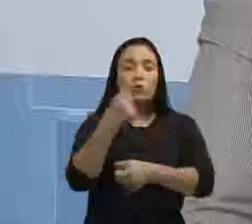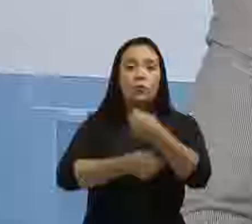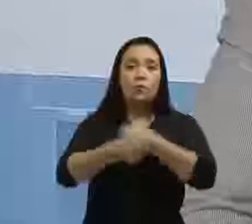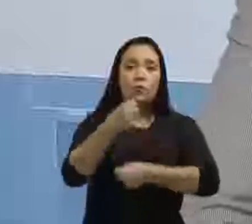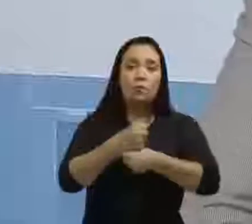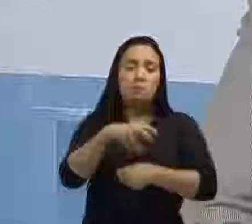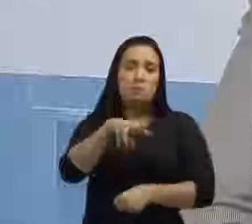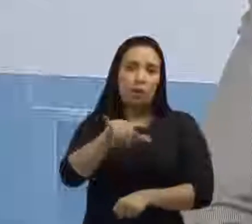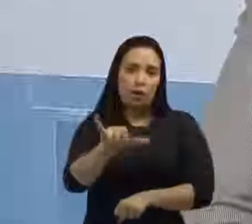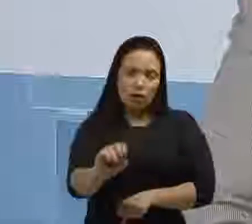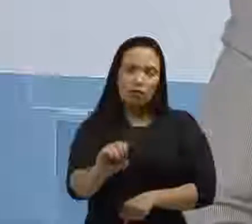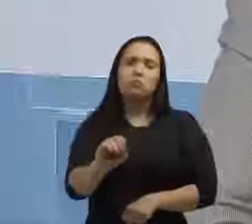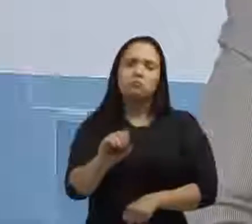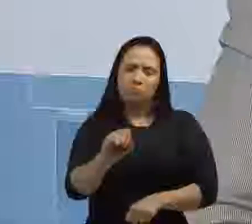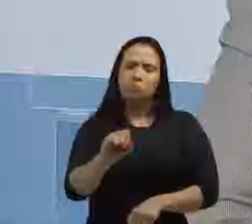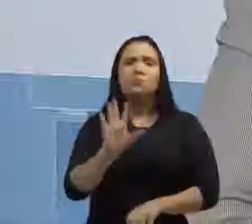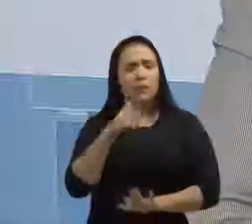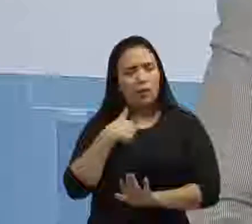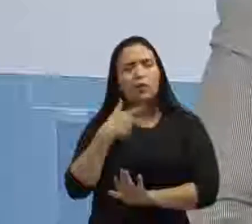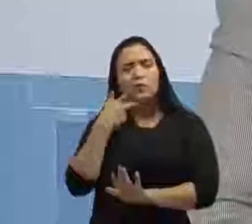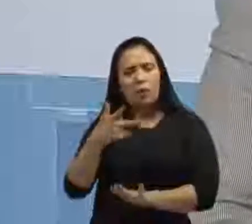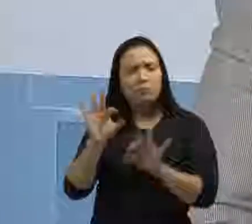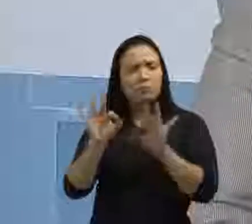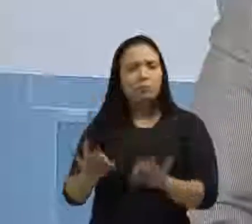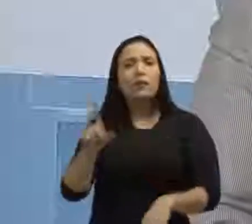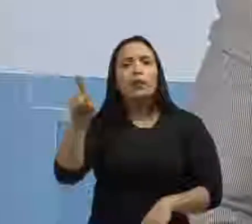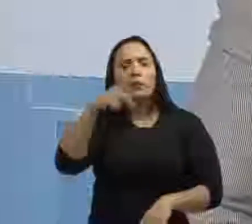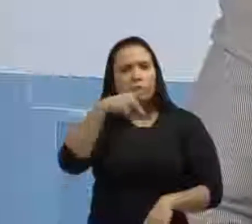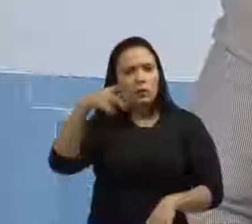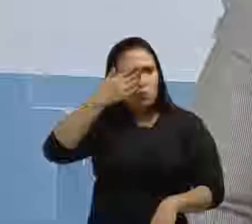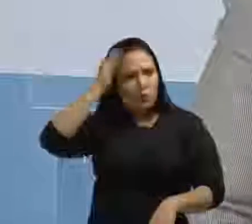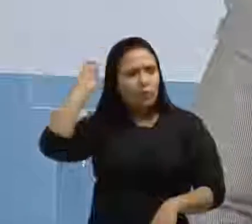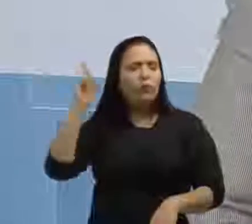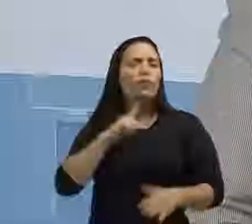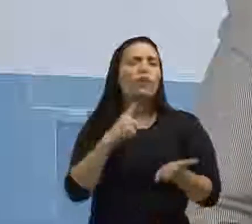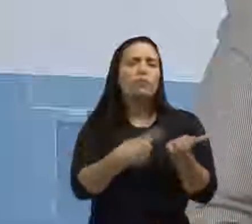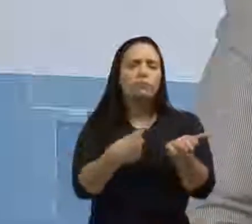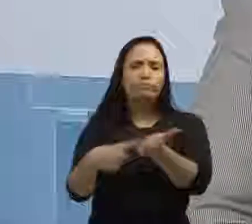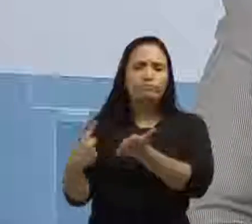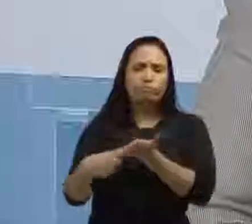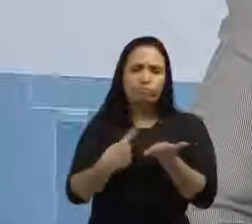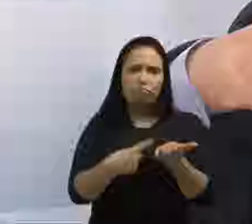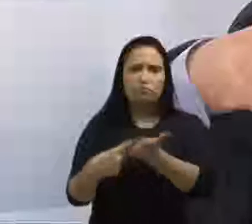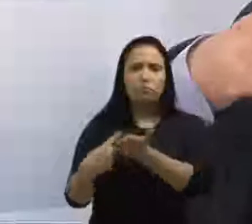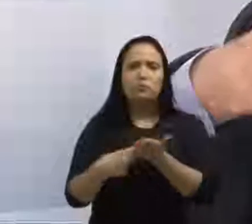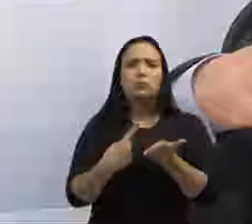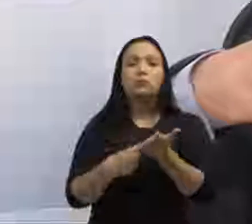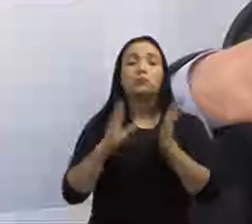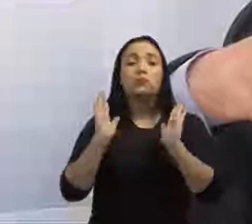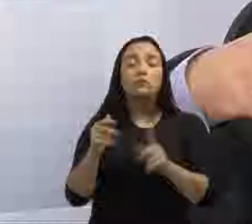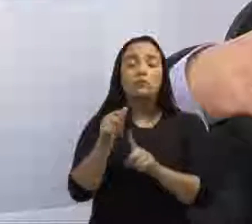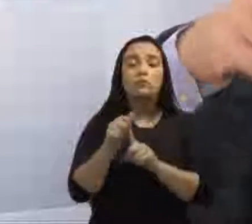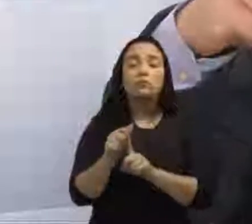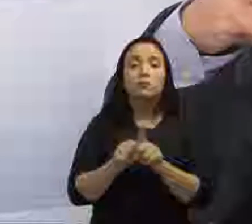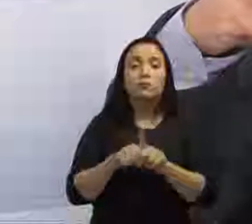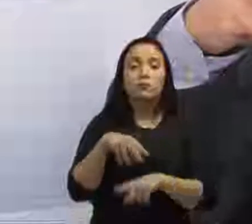não duvido não, Luiz. Eu não duvido não. Olha, o envolvimento do Temer com... Em maio já estava a